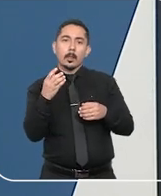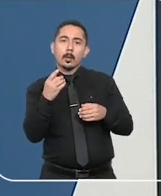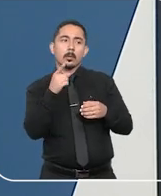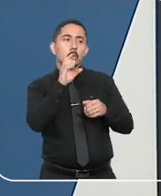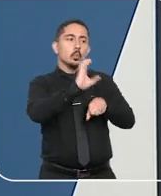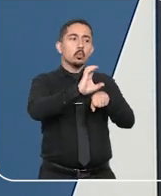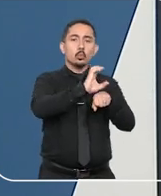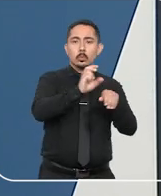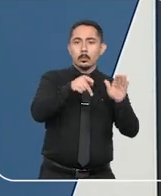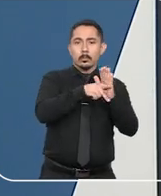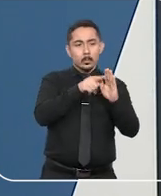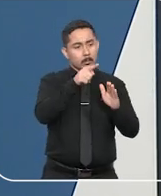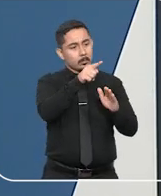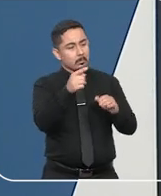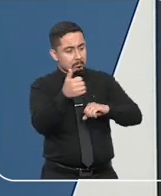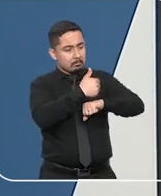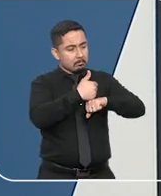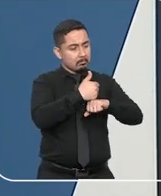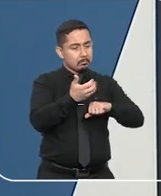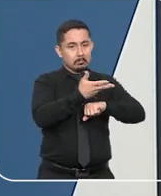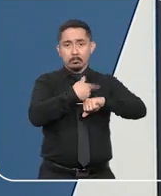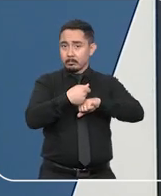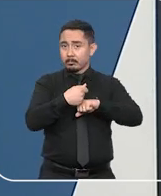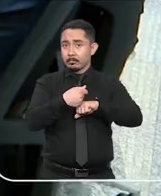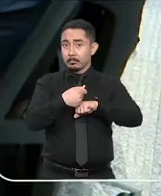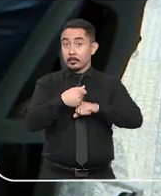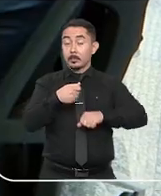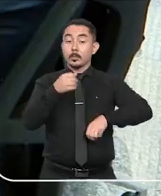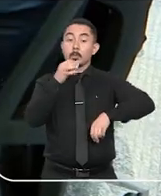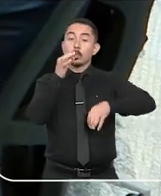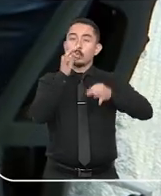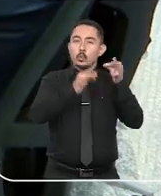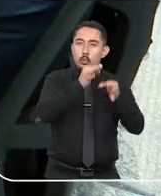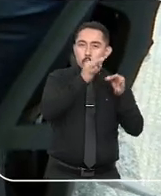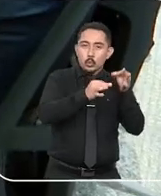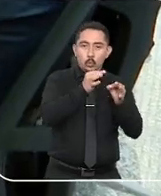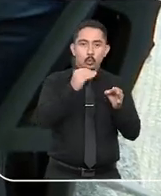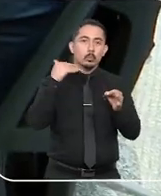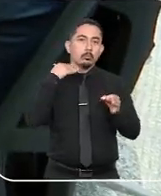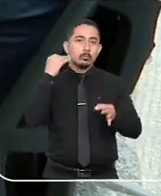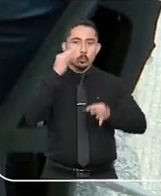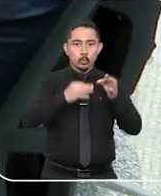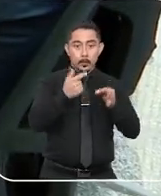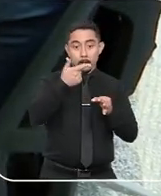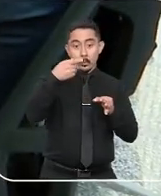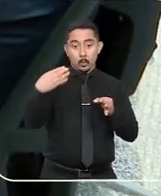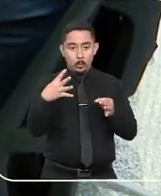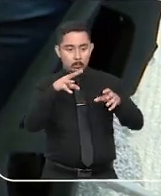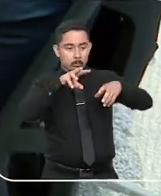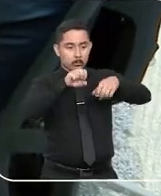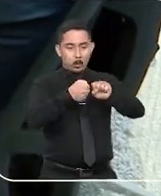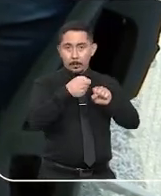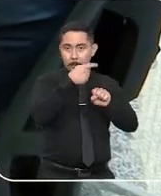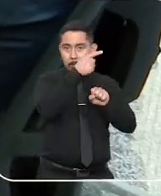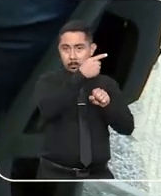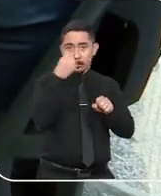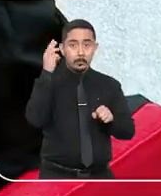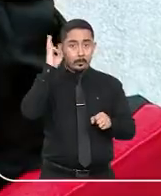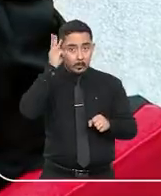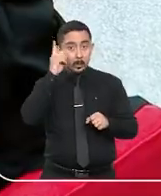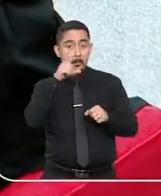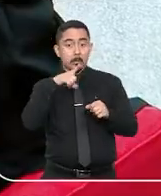que vieram participar de curso de qualificação. 24 juízes recém-possados do Tribunal de Justiça do